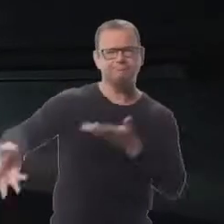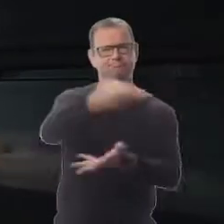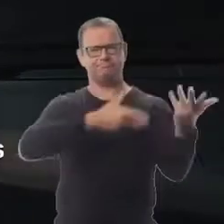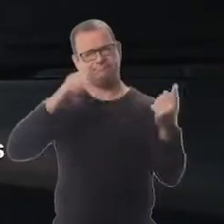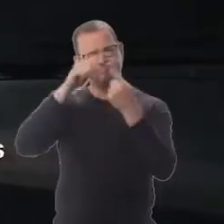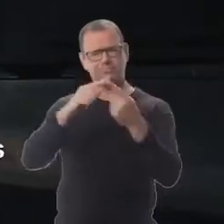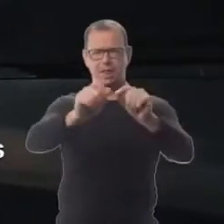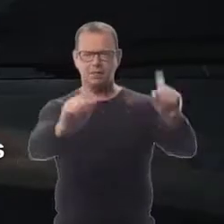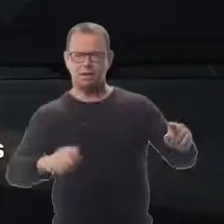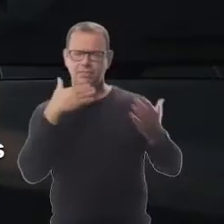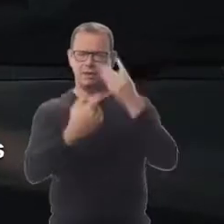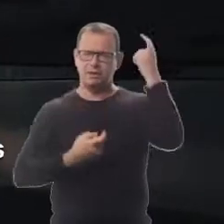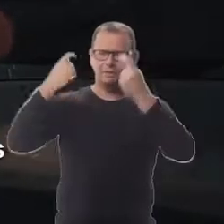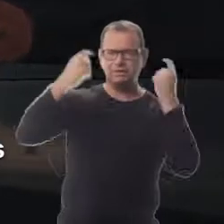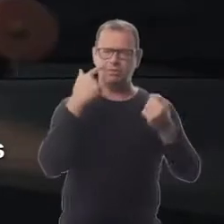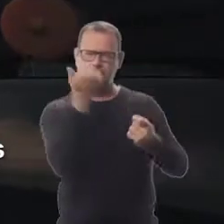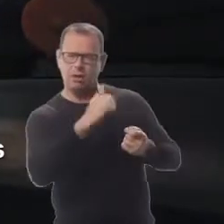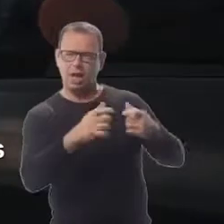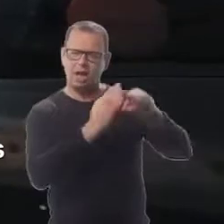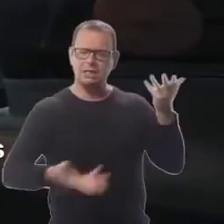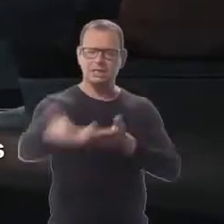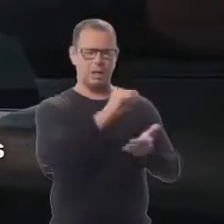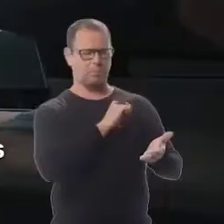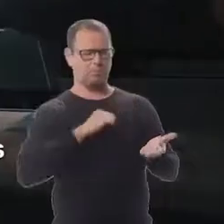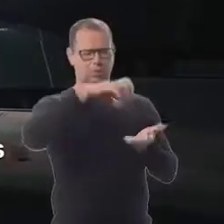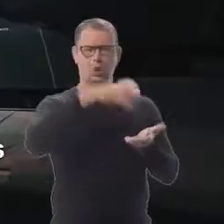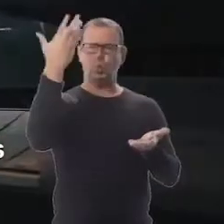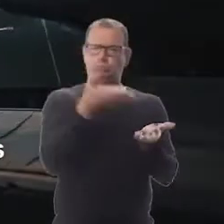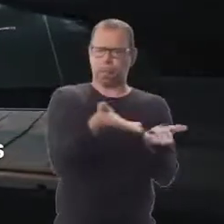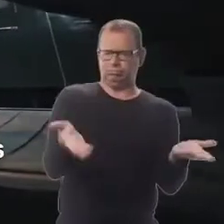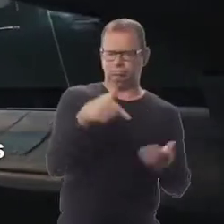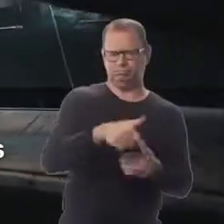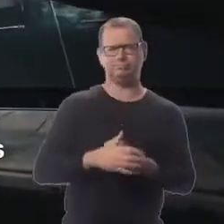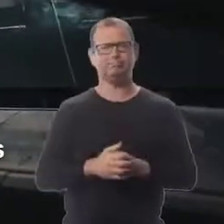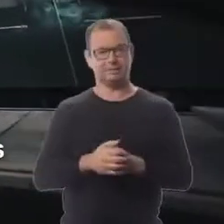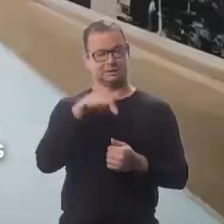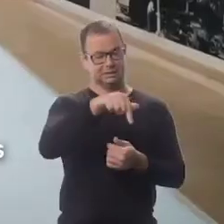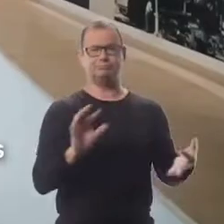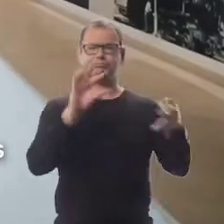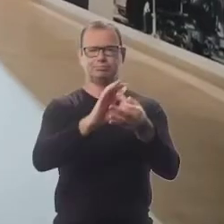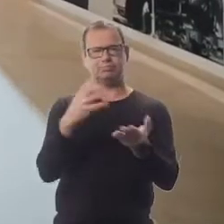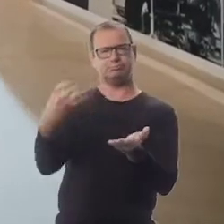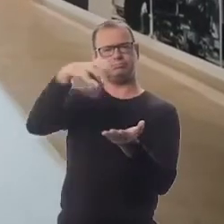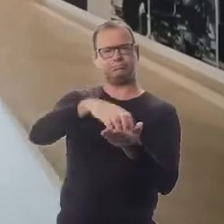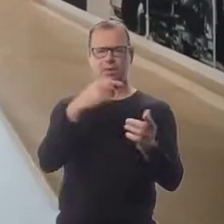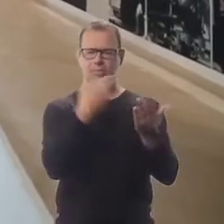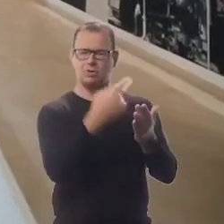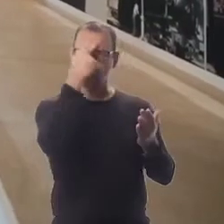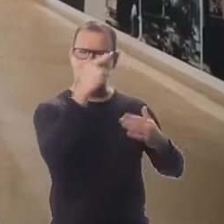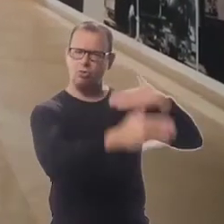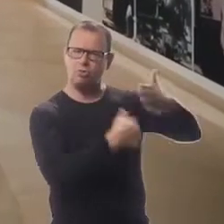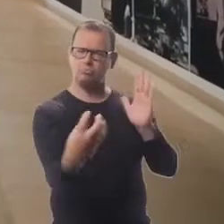partilha que oferece um território de reflexão e experimentação de relações entre o património cultural e o papel